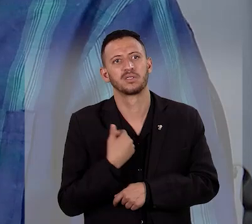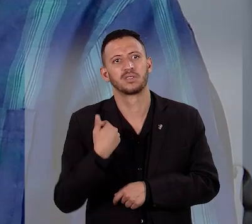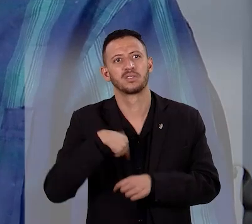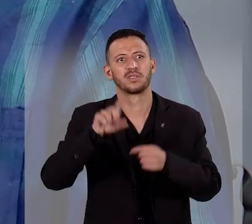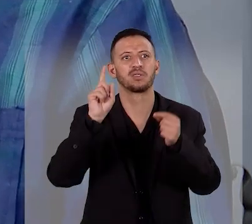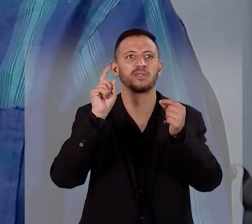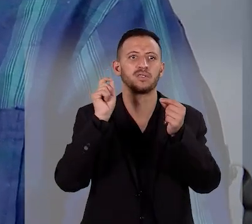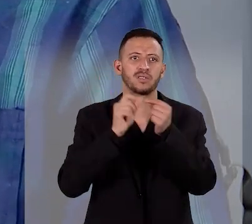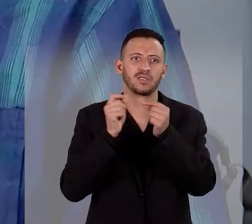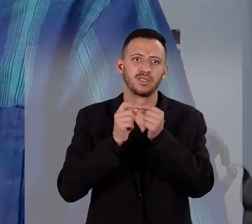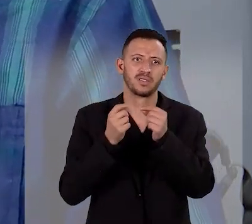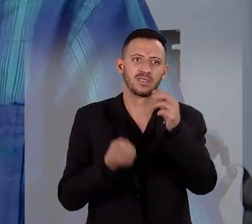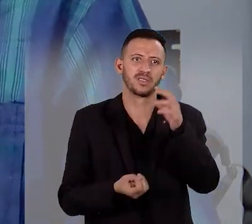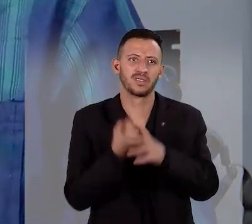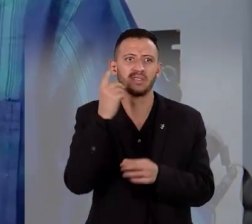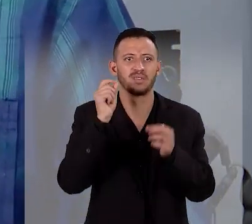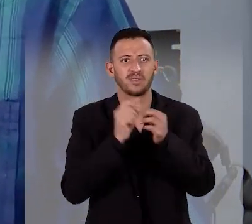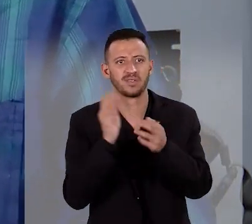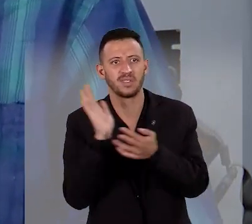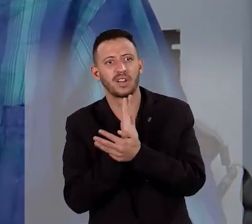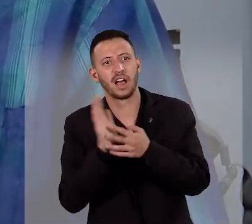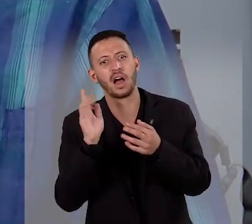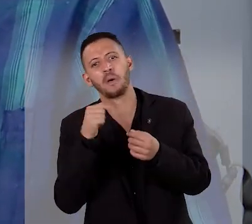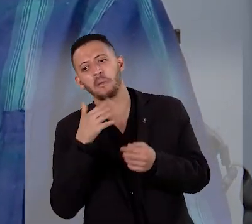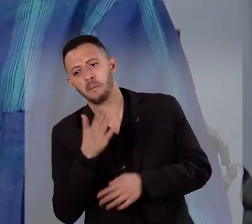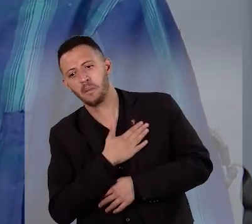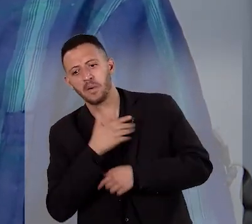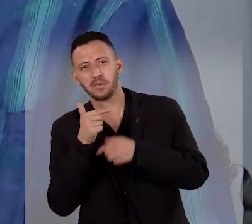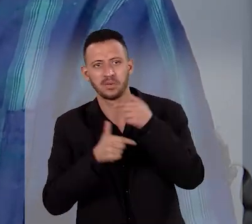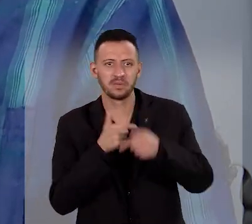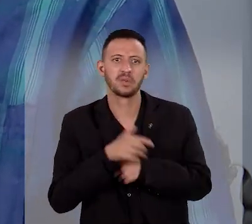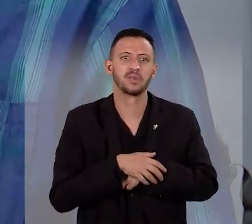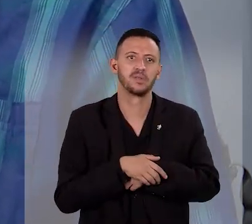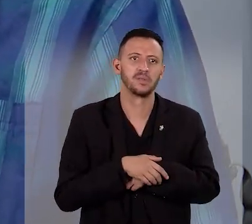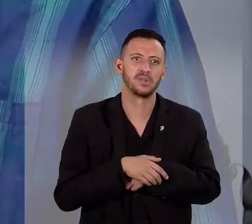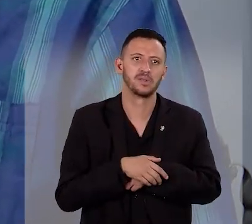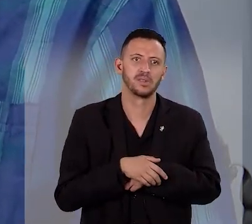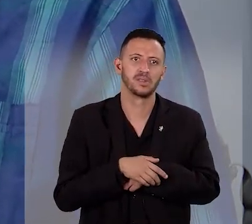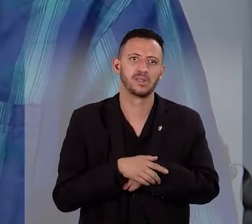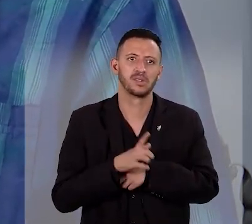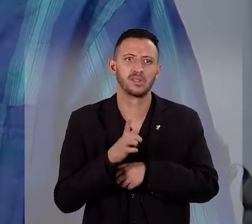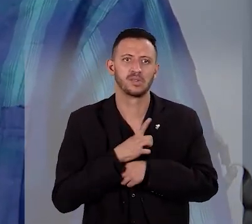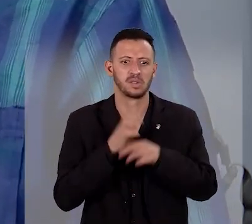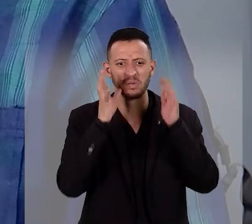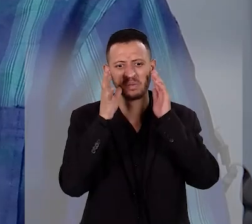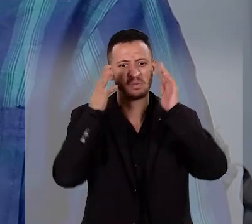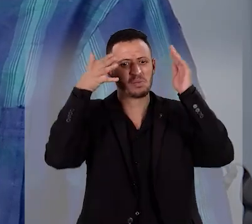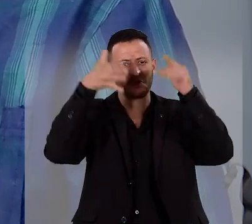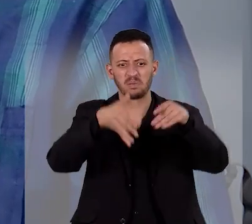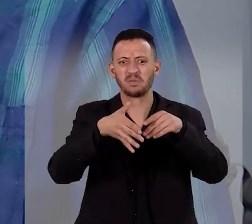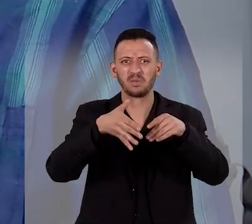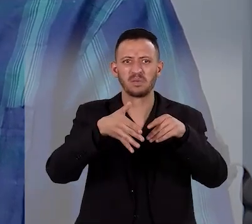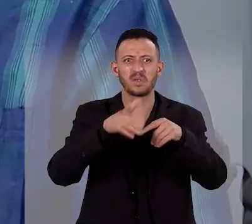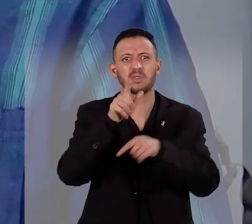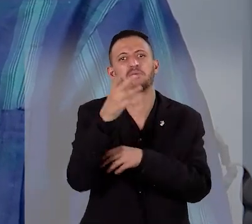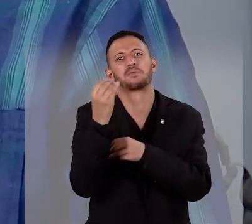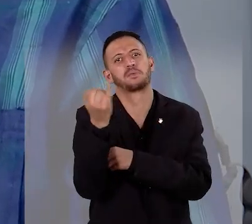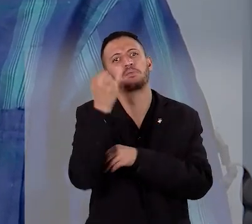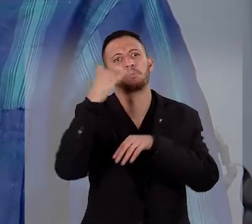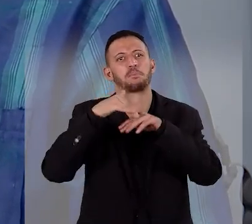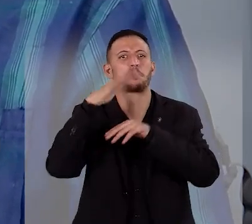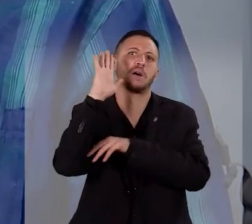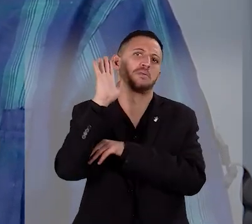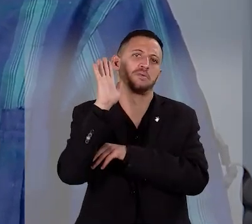fazendo, ou editando alguma coisa, fazendo o meu trabalho, eu me concentro ali e é só aquilo